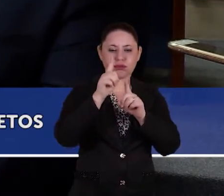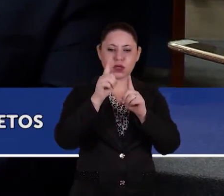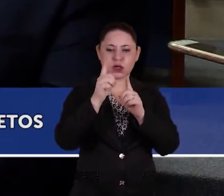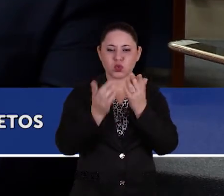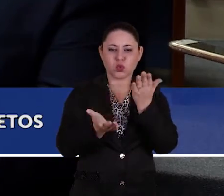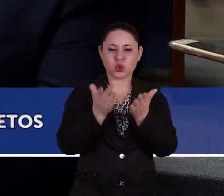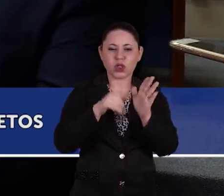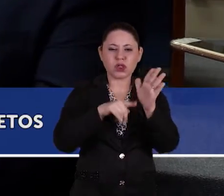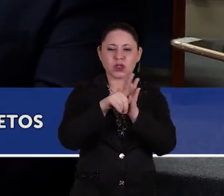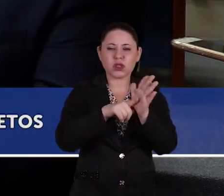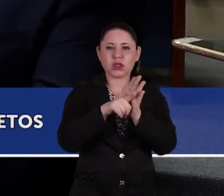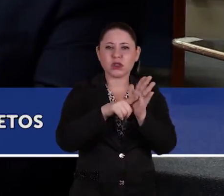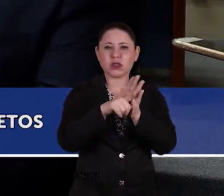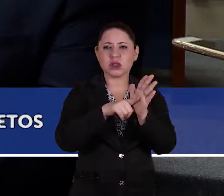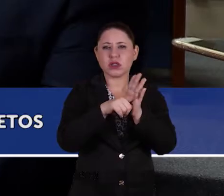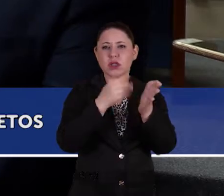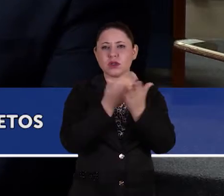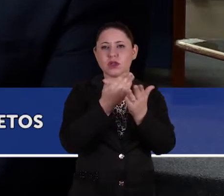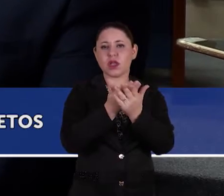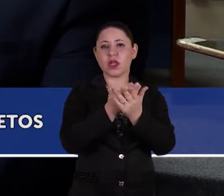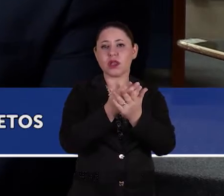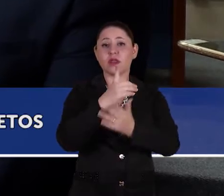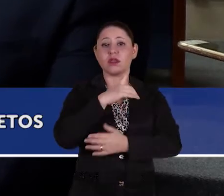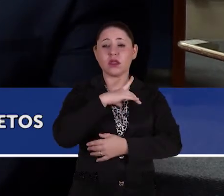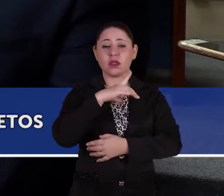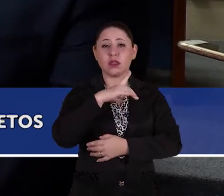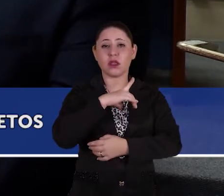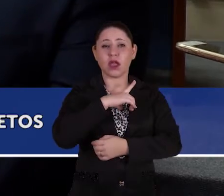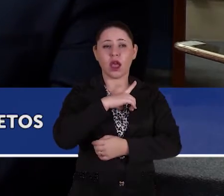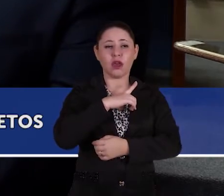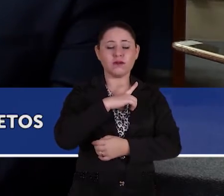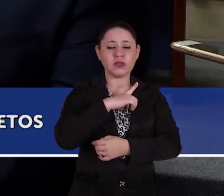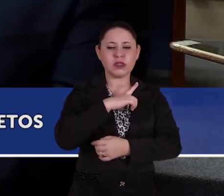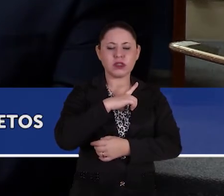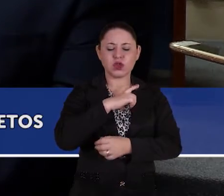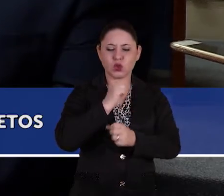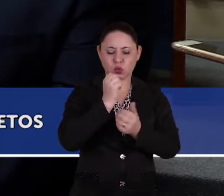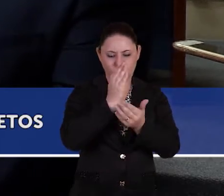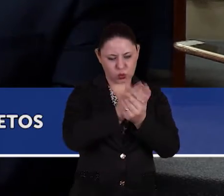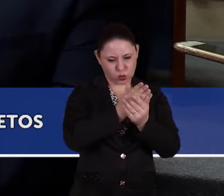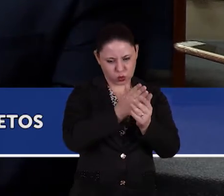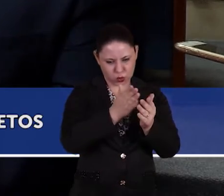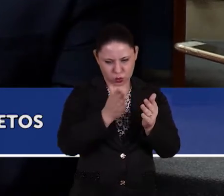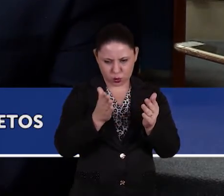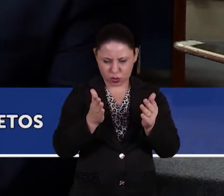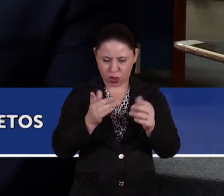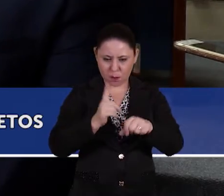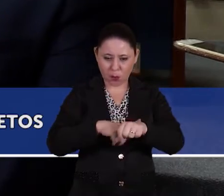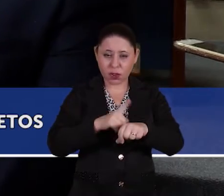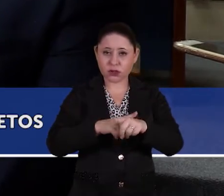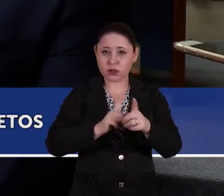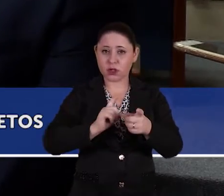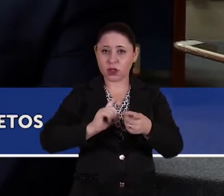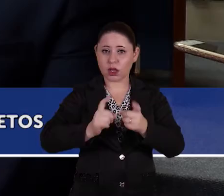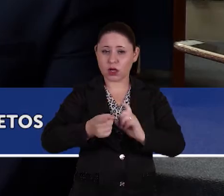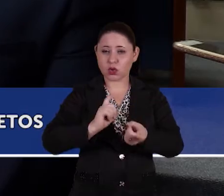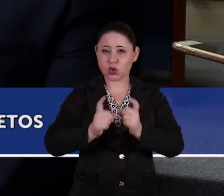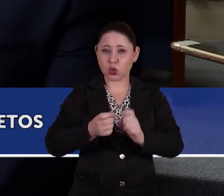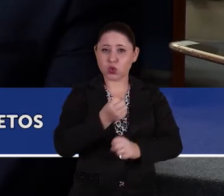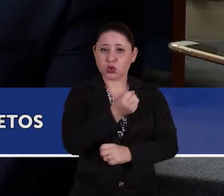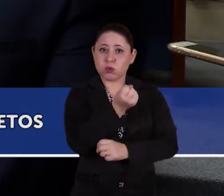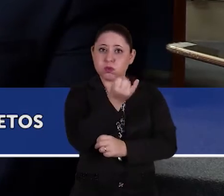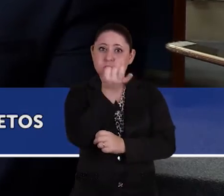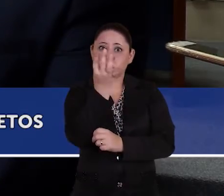balanço histórico. Foi constatado durante todo o processo da reunião, que foi um